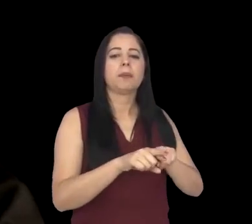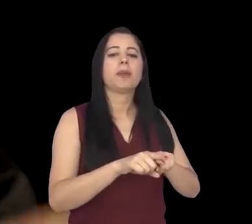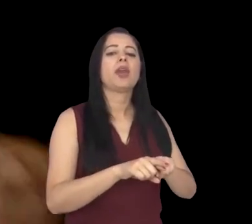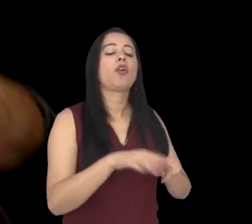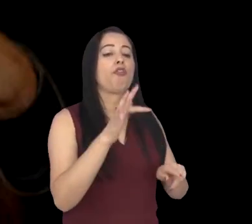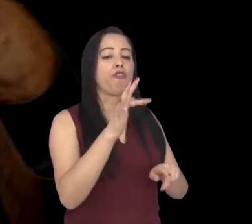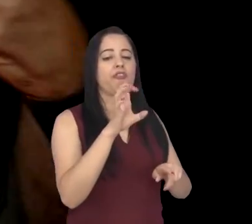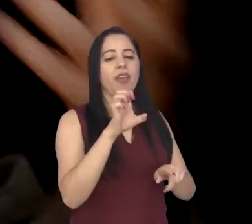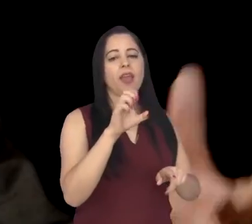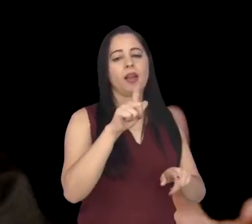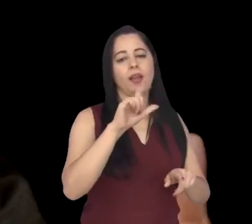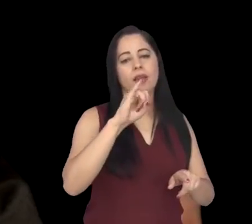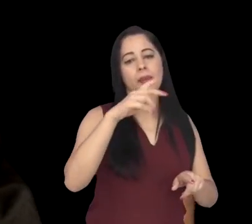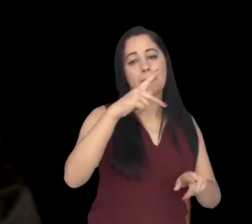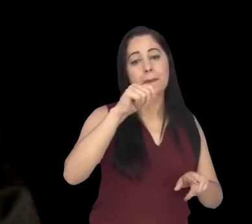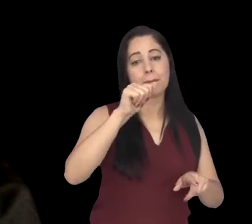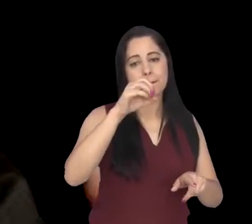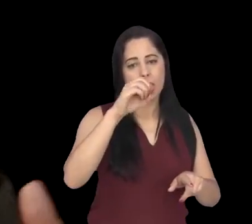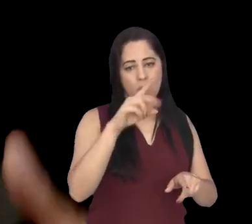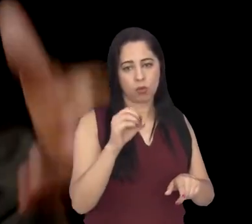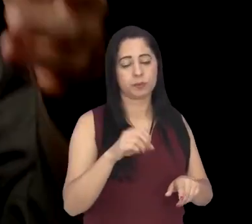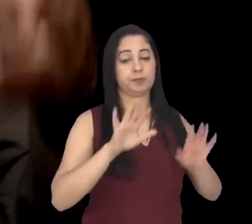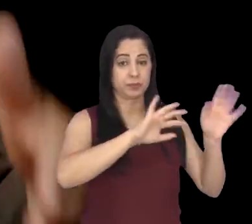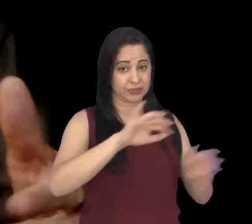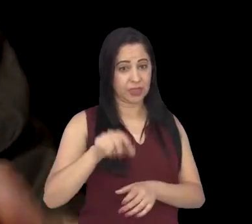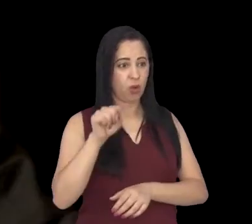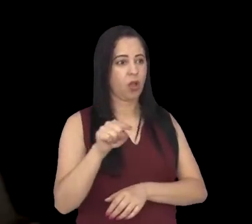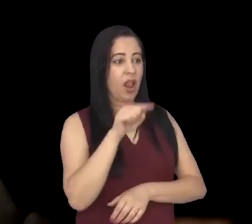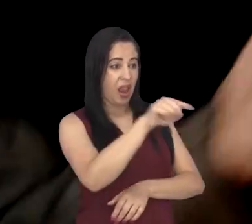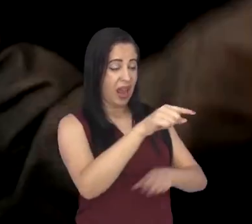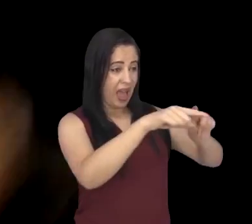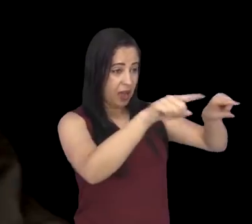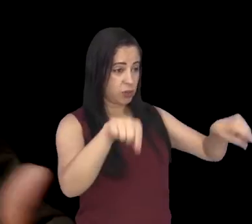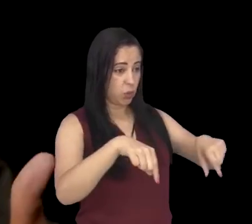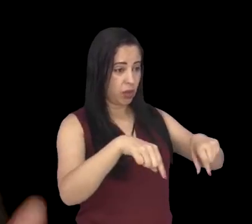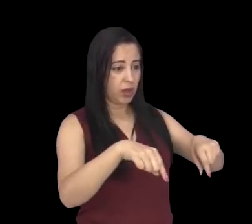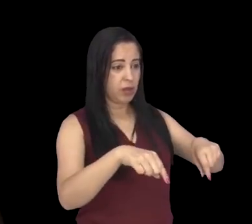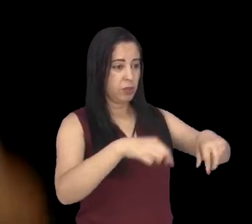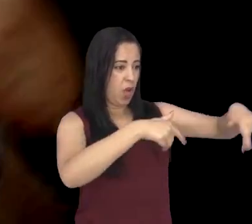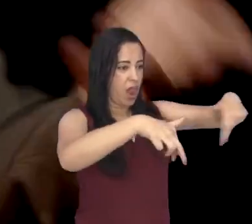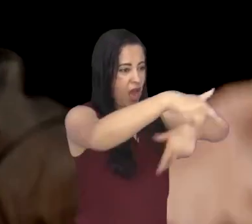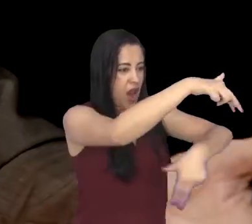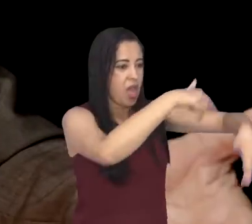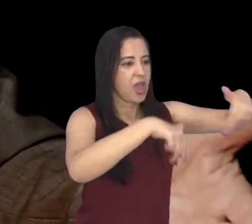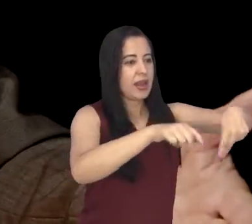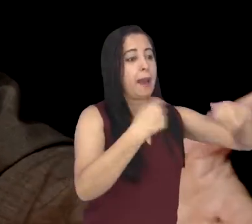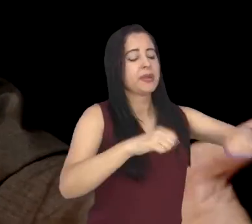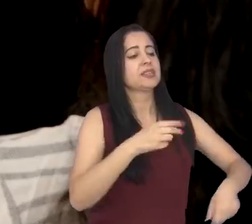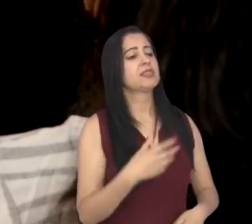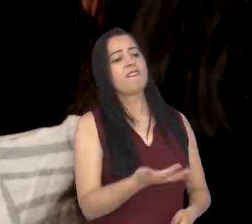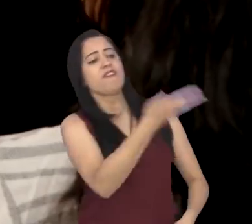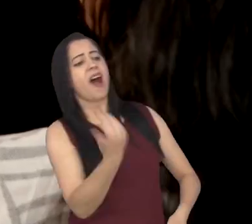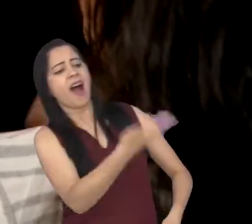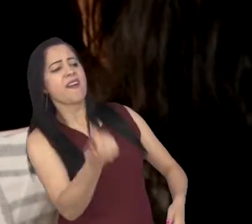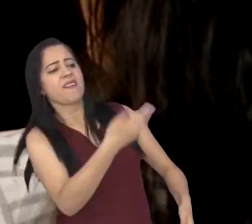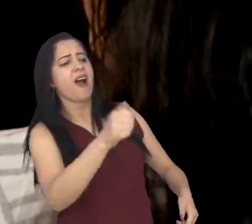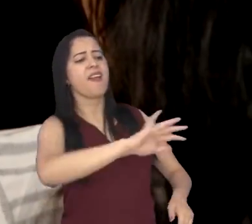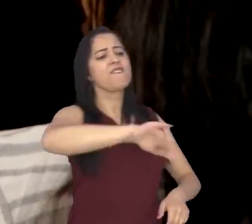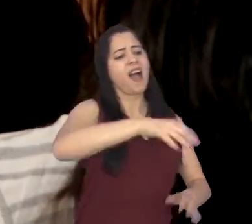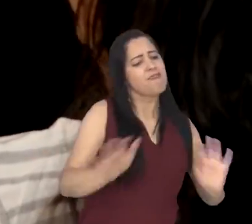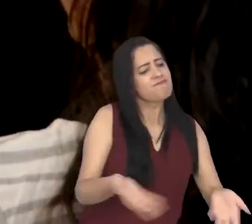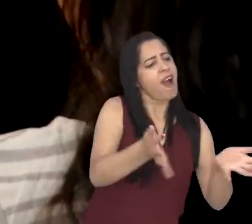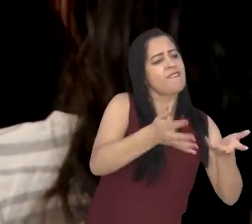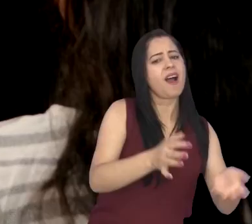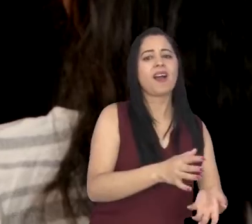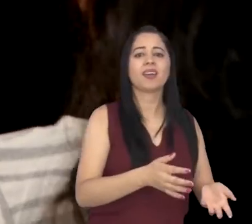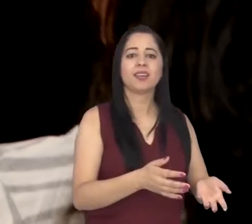Tite, e sem comando, na verdade. Não tinha ninguém dentro do campo falar, volta! E tem que falar palavrão nessa hora. Volta! Você imagina que